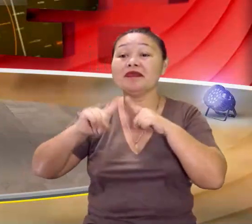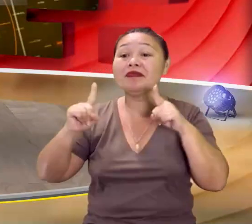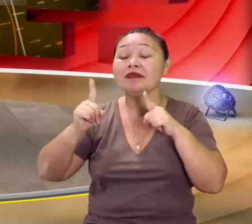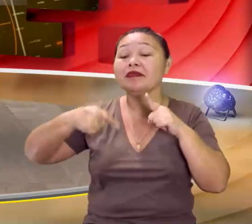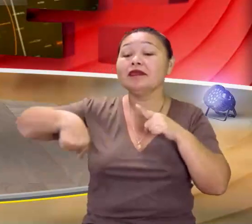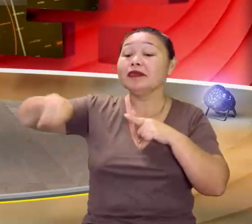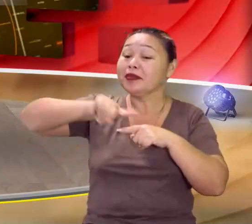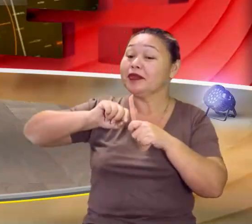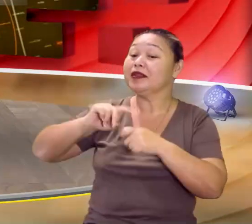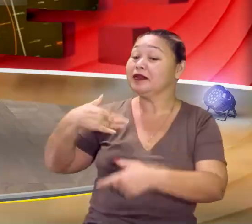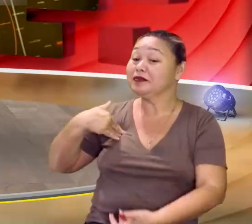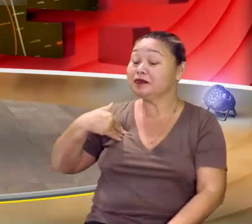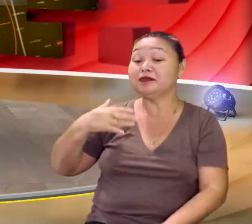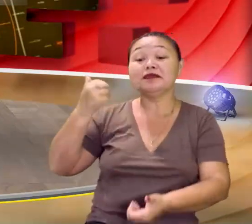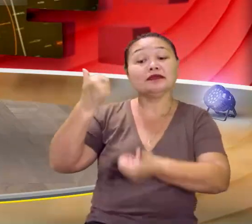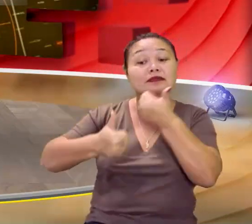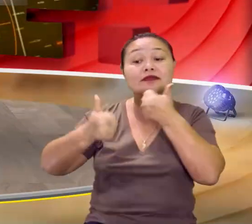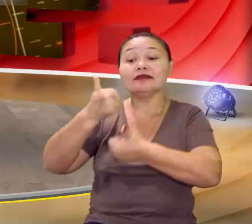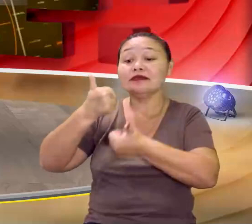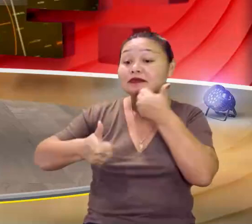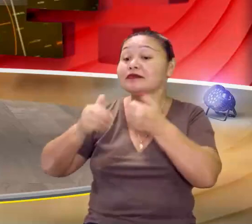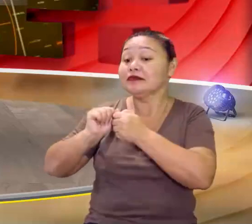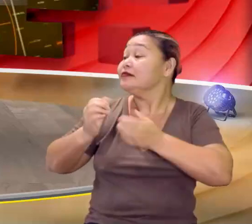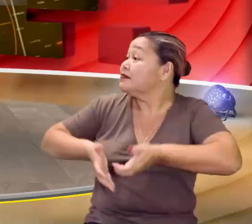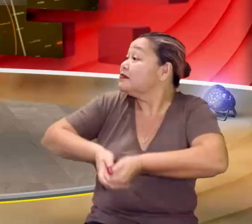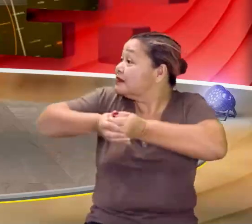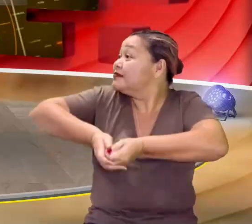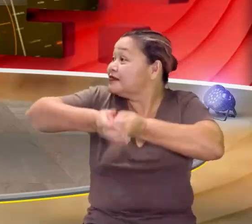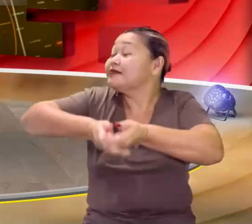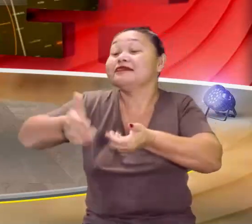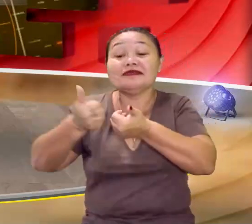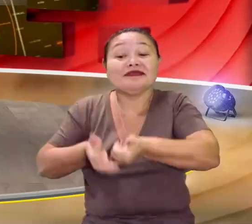aí, professora Adelina, que esporte, você gosta de algum esporte?